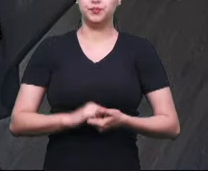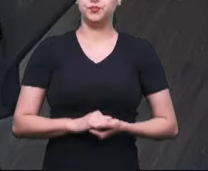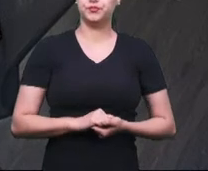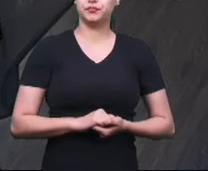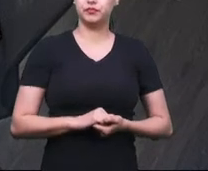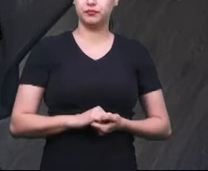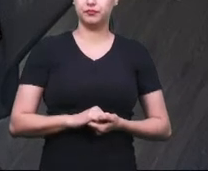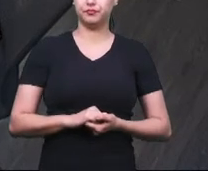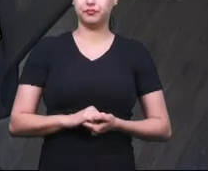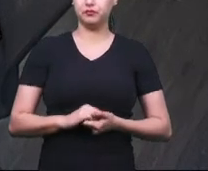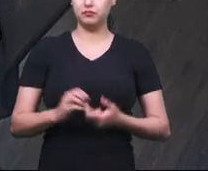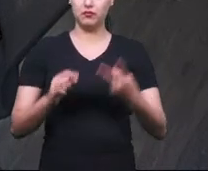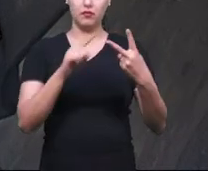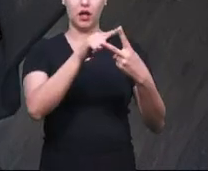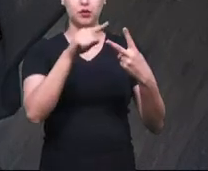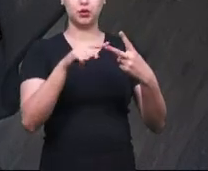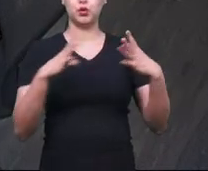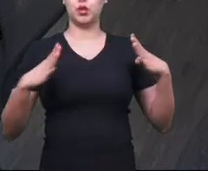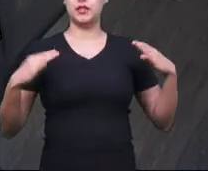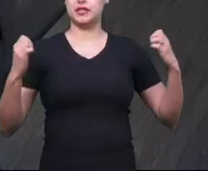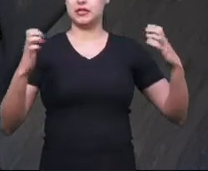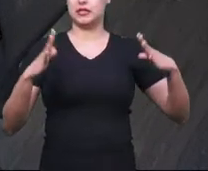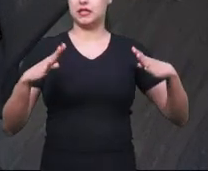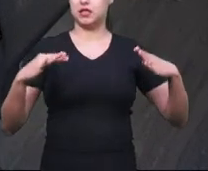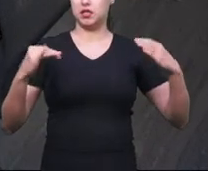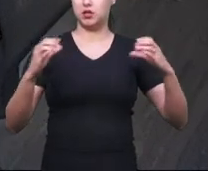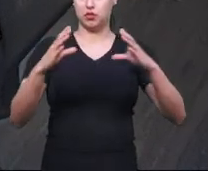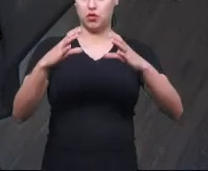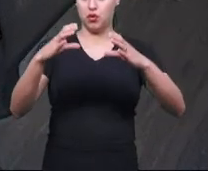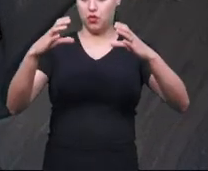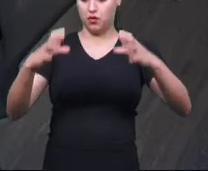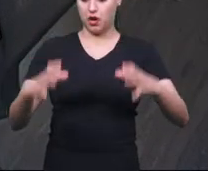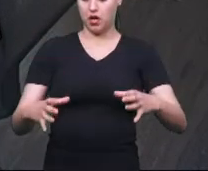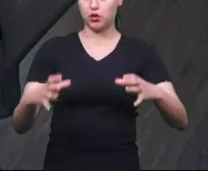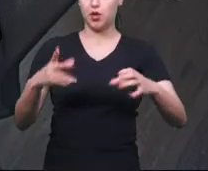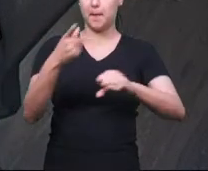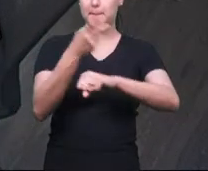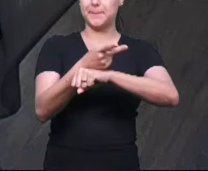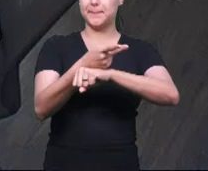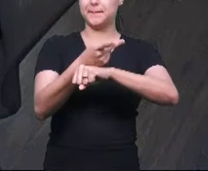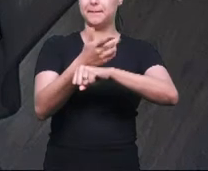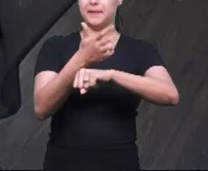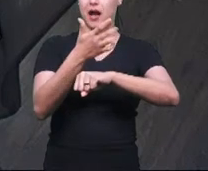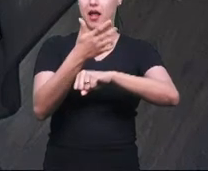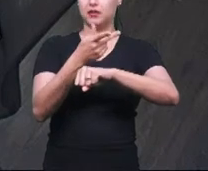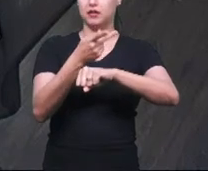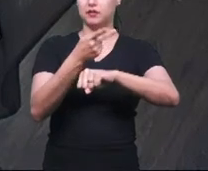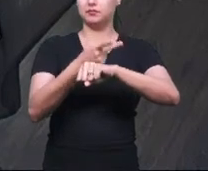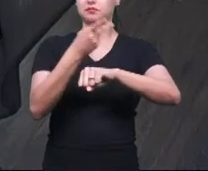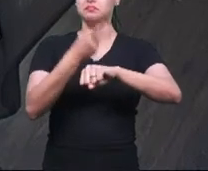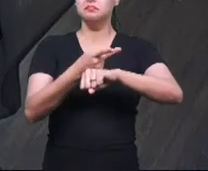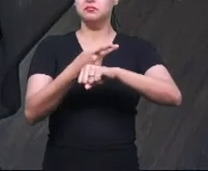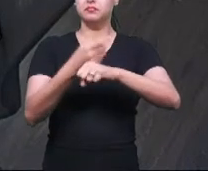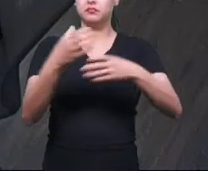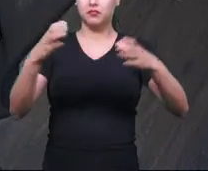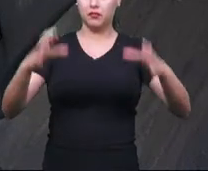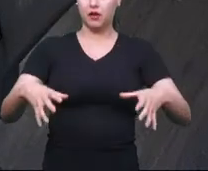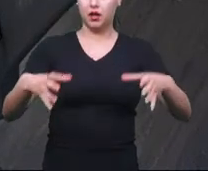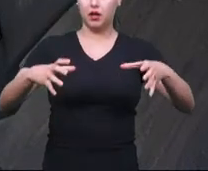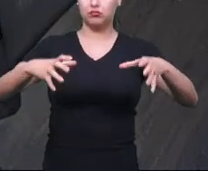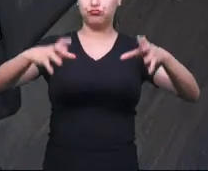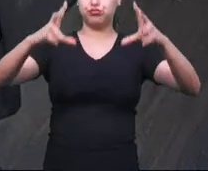um, os dois segurando um balde de prata grande, e derramaram sobre mim. E a partir